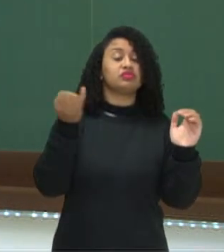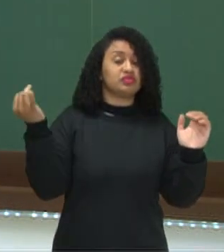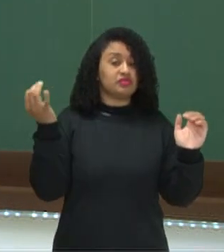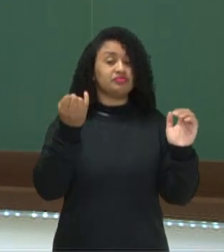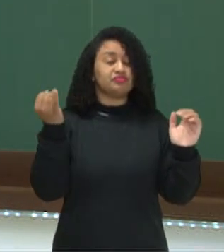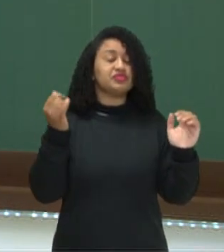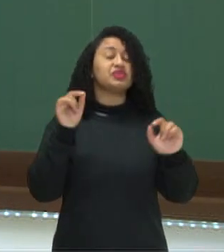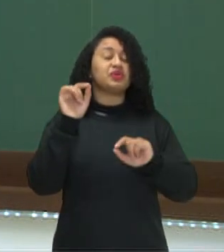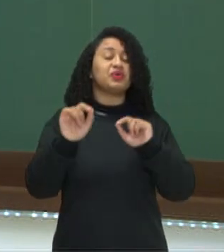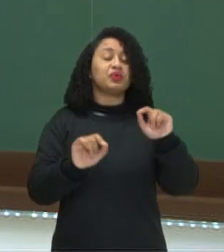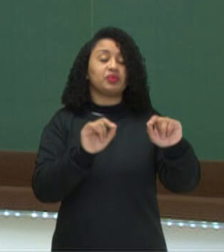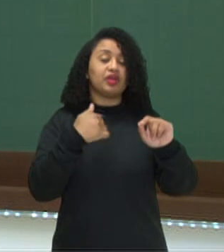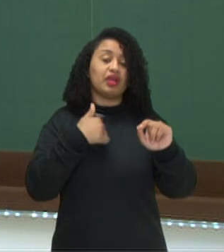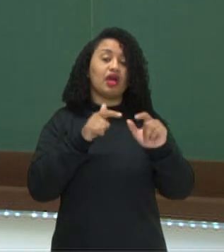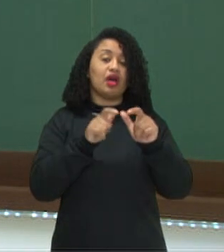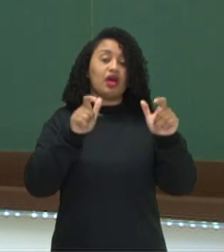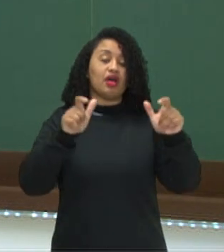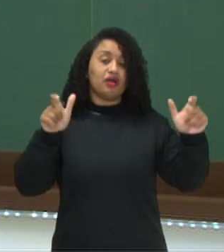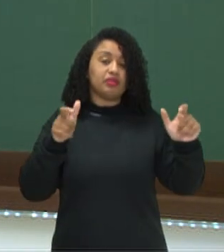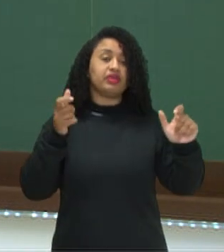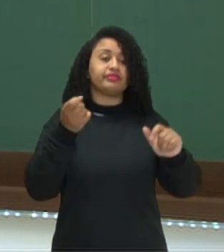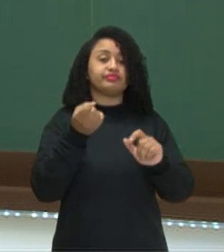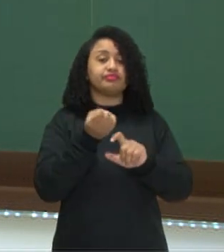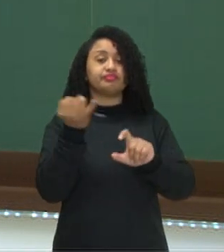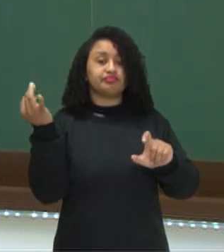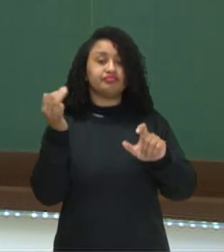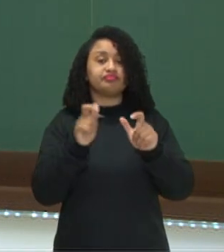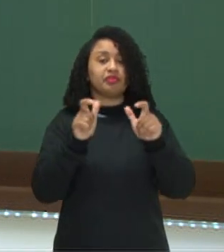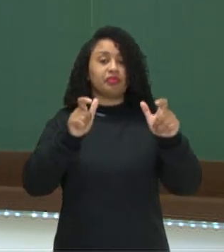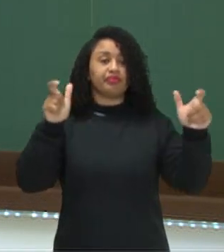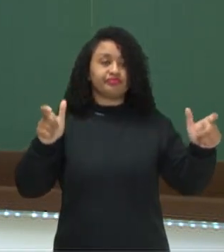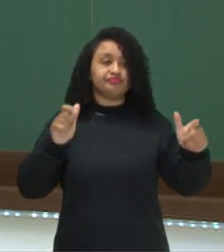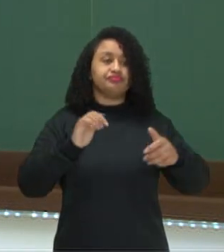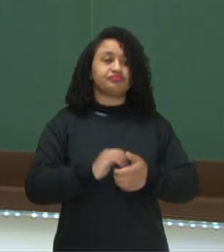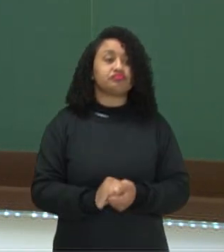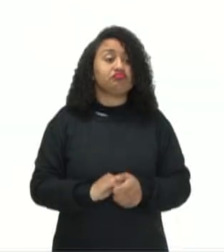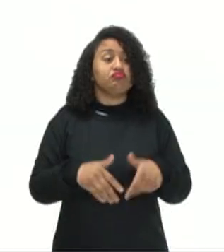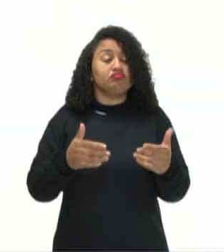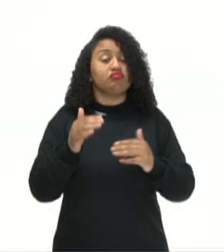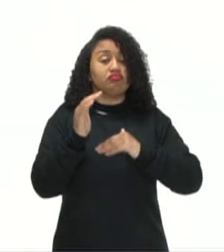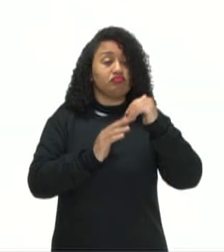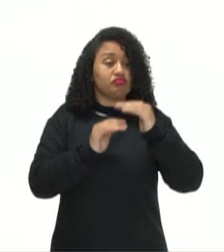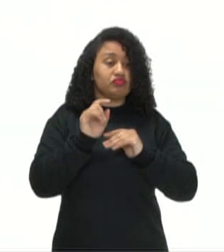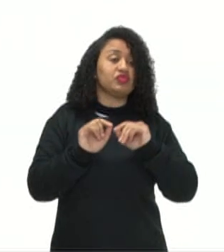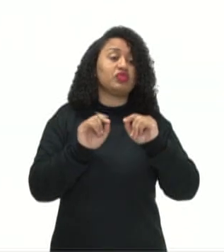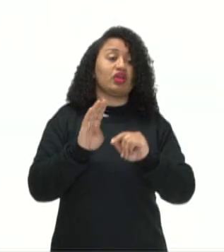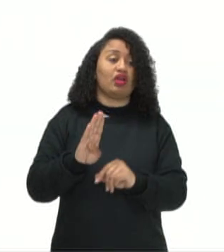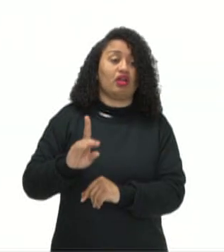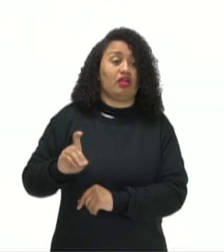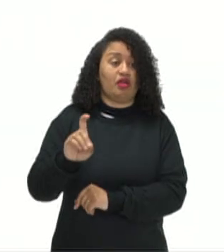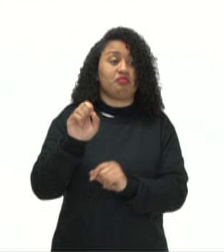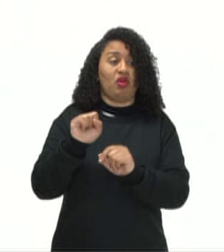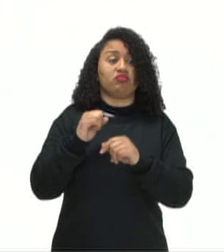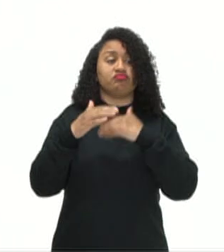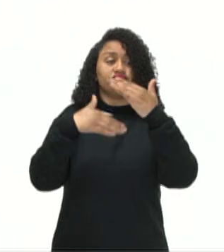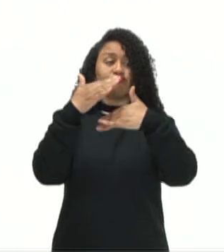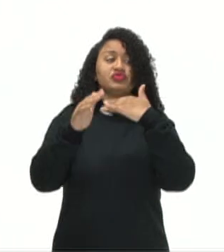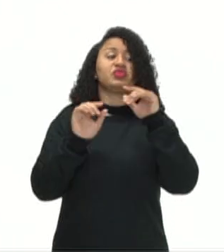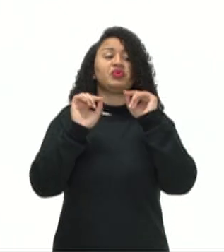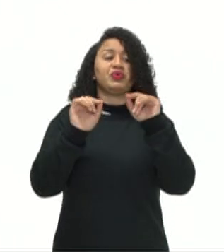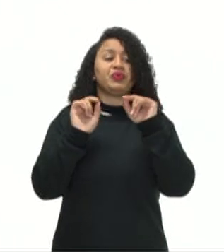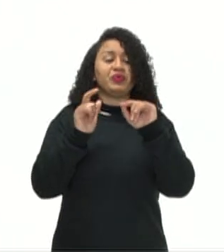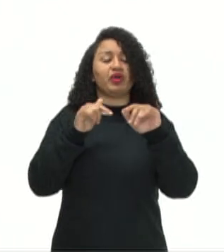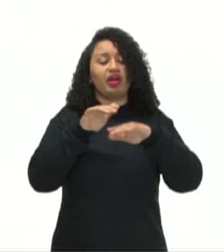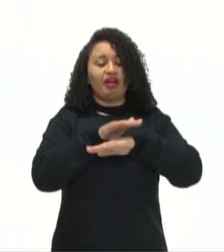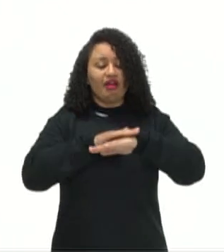a crescimento exponencial. Na prática, as bactérias podem desenvolver-se sobre uma